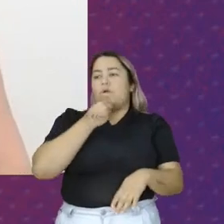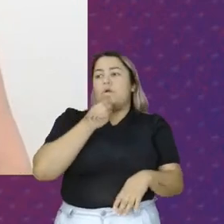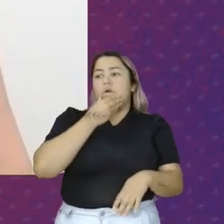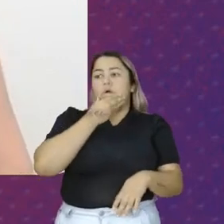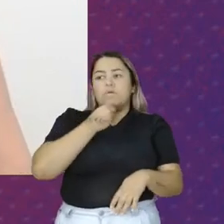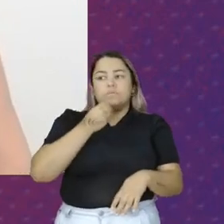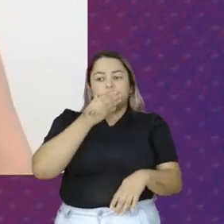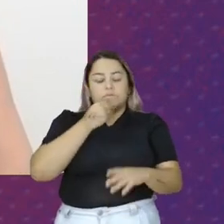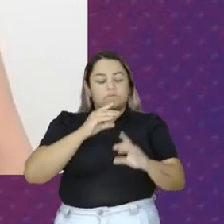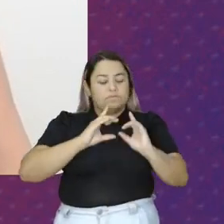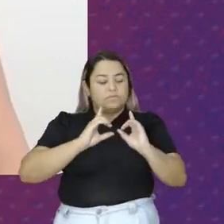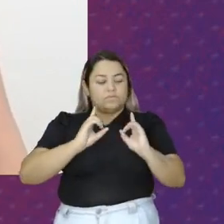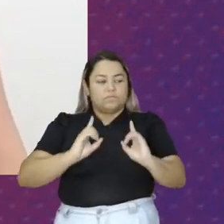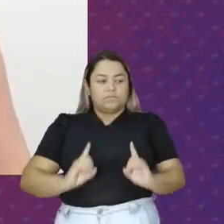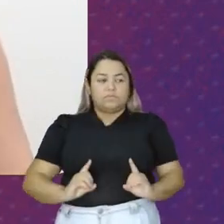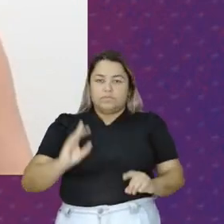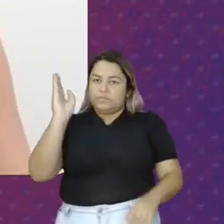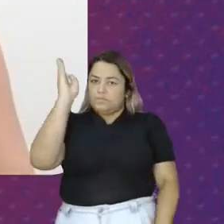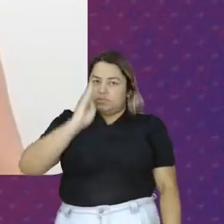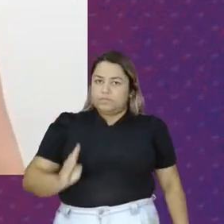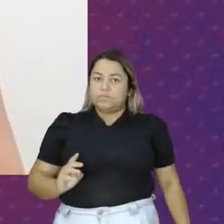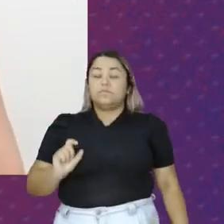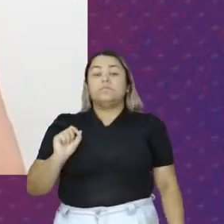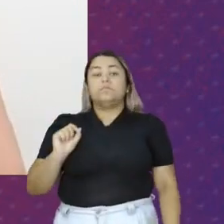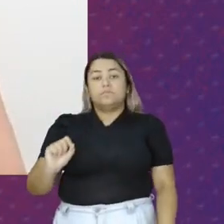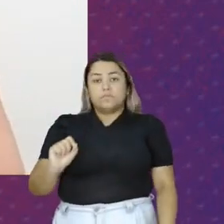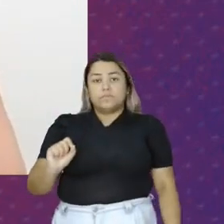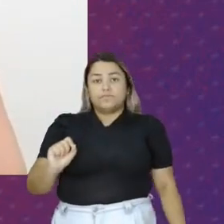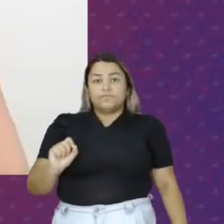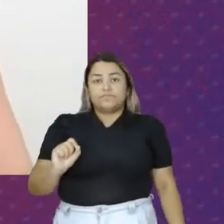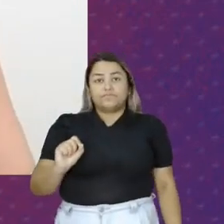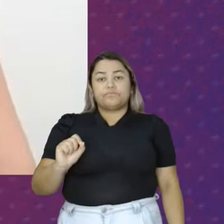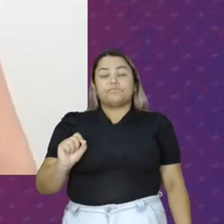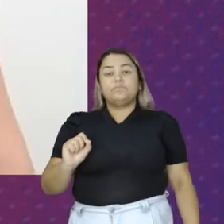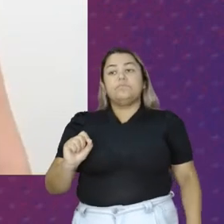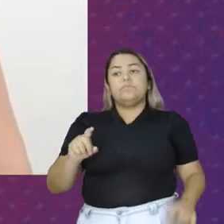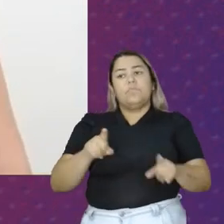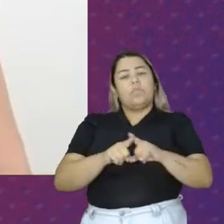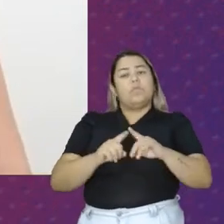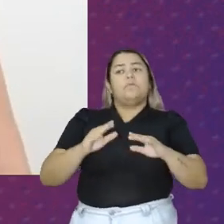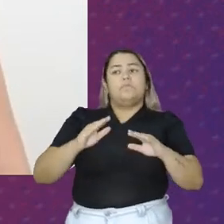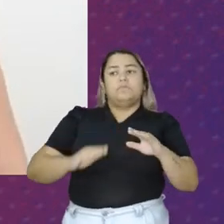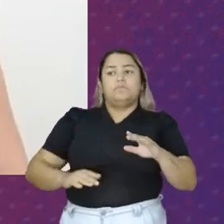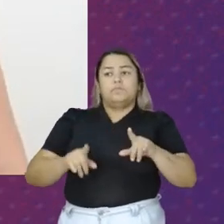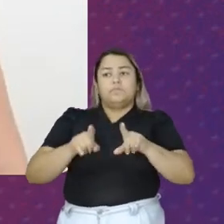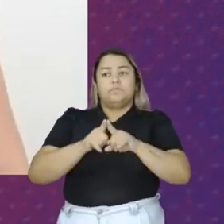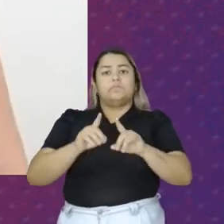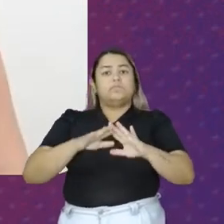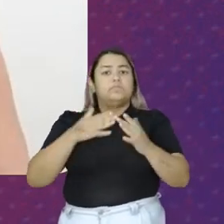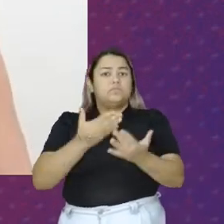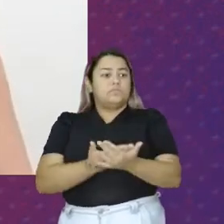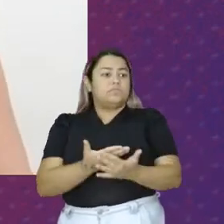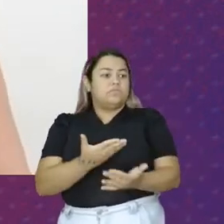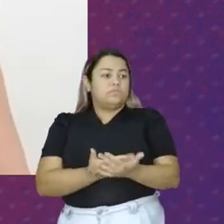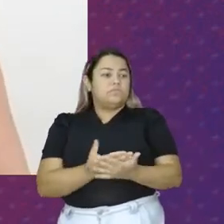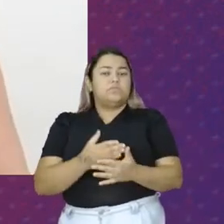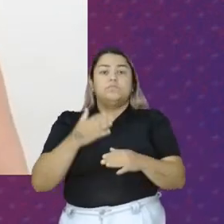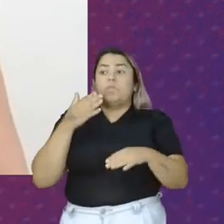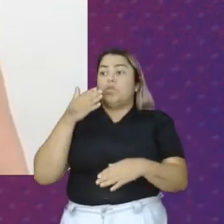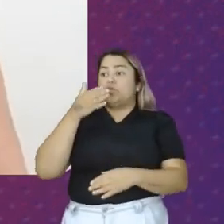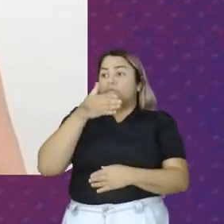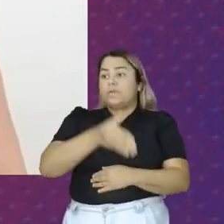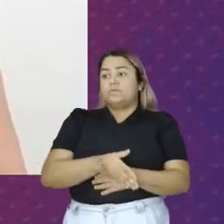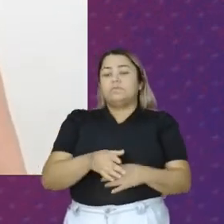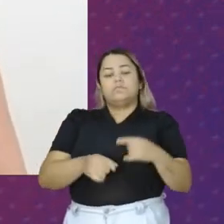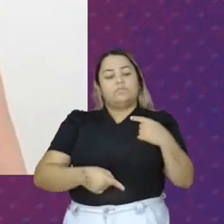no Brasil. Só que nós somos um segmento com menos escolaridade, com menos